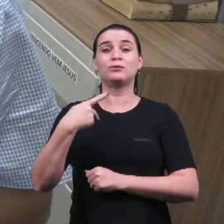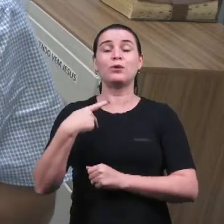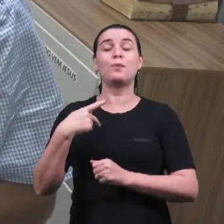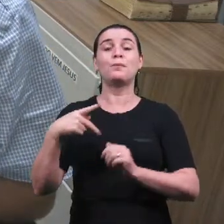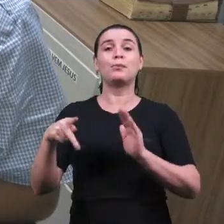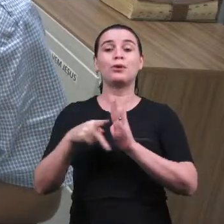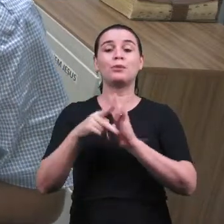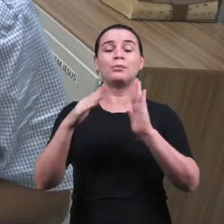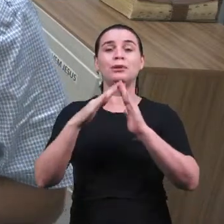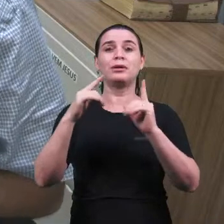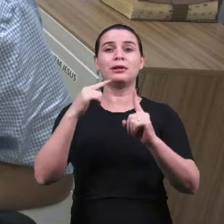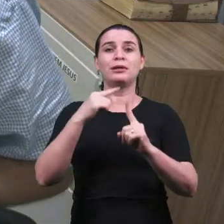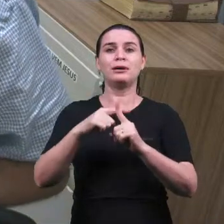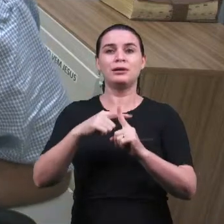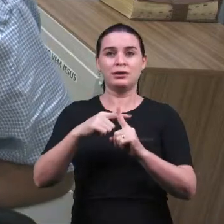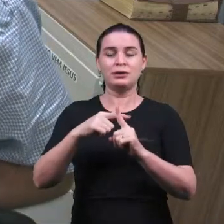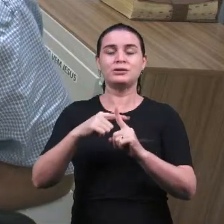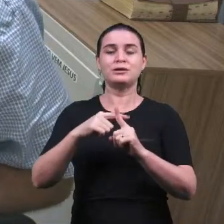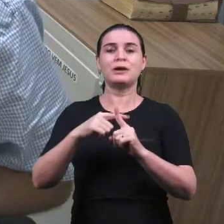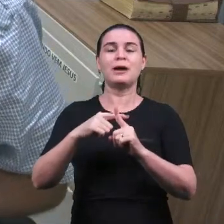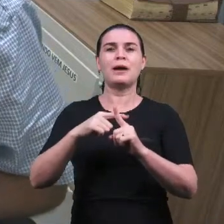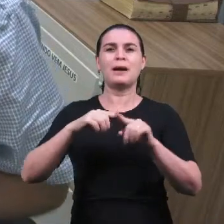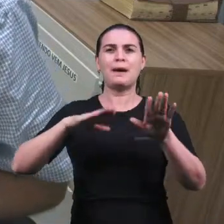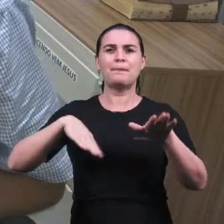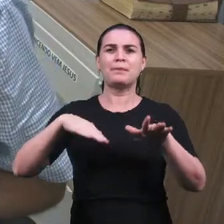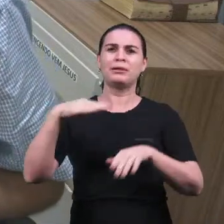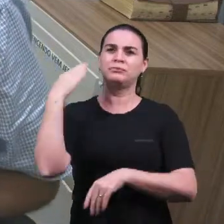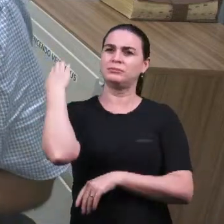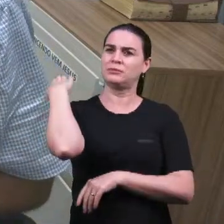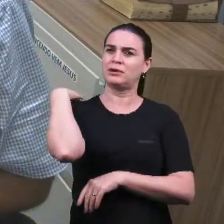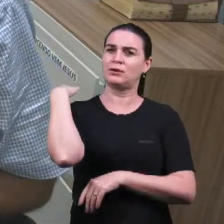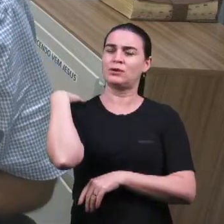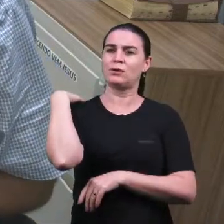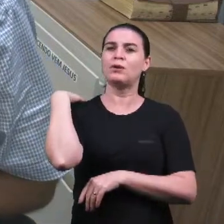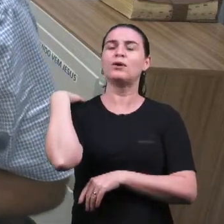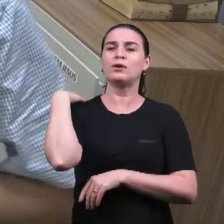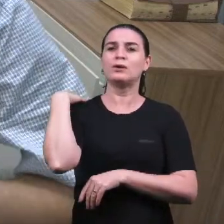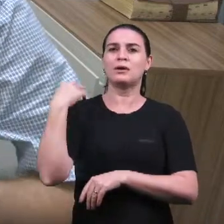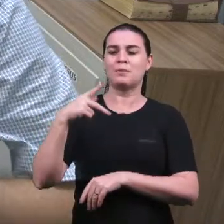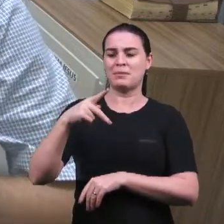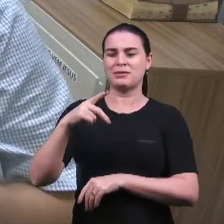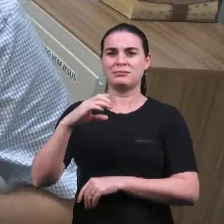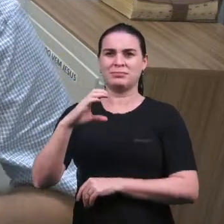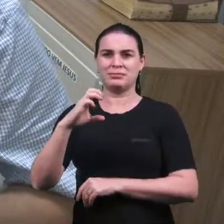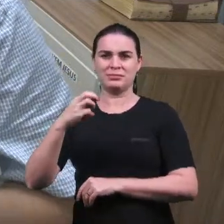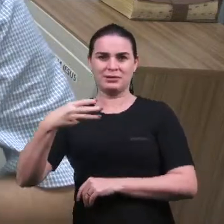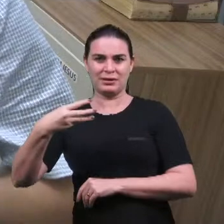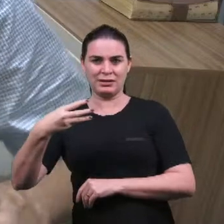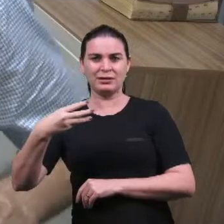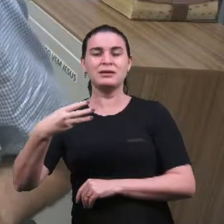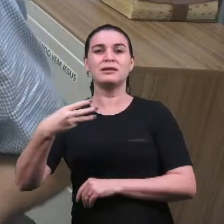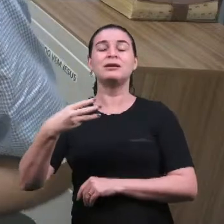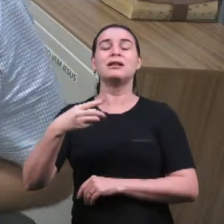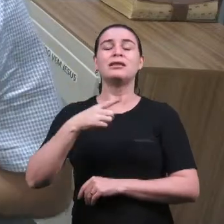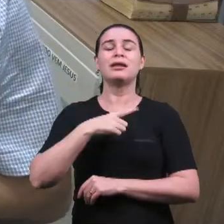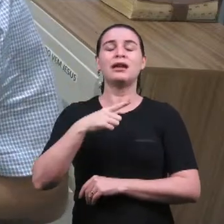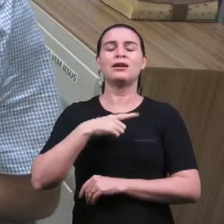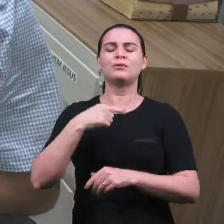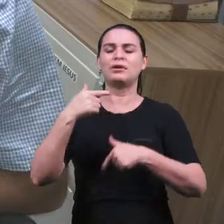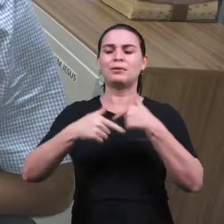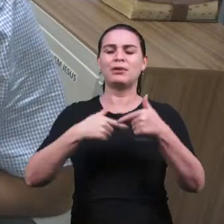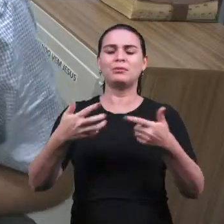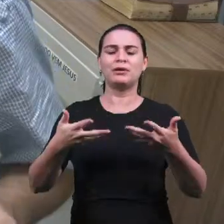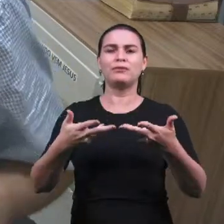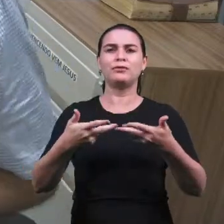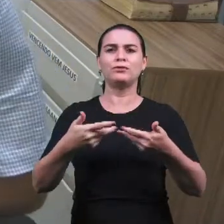como Moby Dick, aqui na Praia da Costa, e fazendo um trabalho maravilhoso com os jovens. E nós vamos conversar 20 minutos